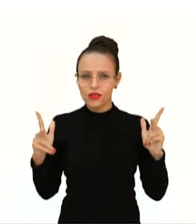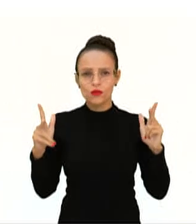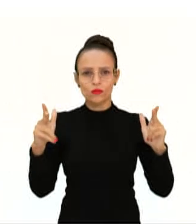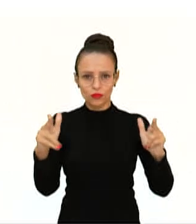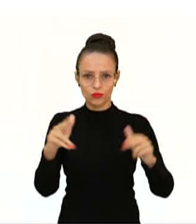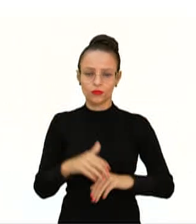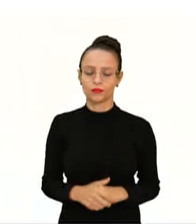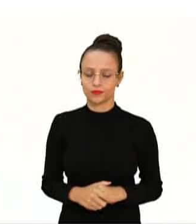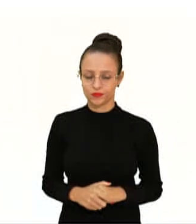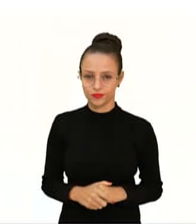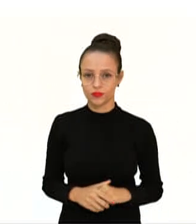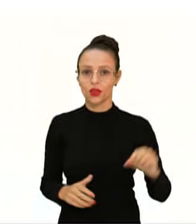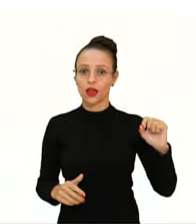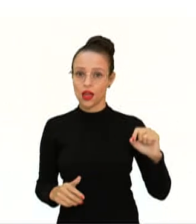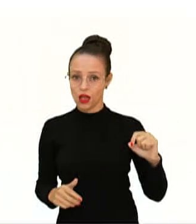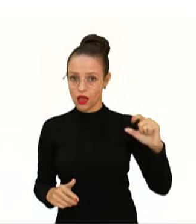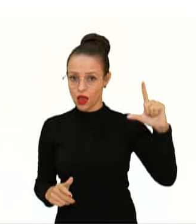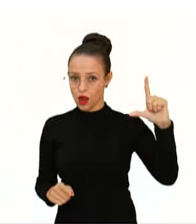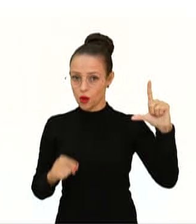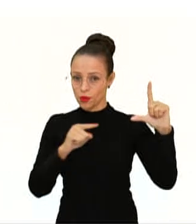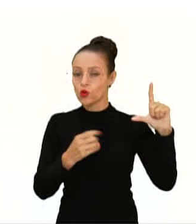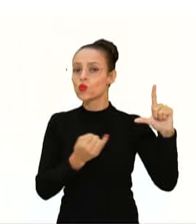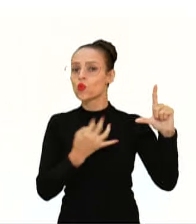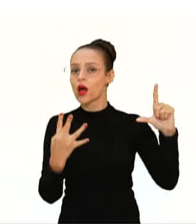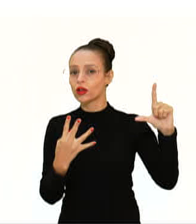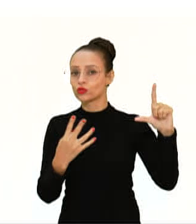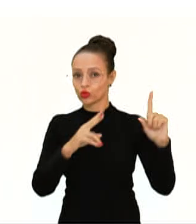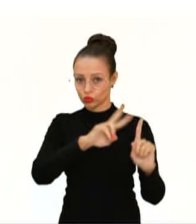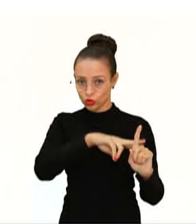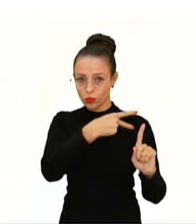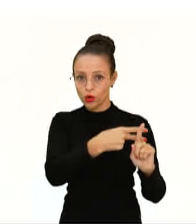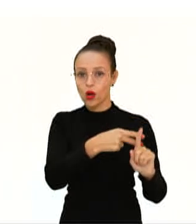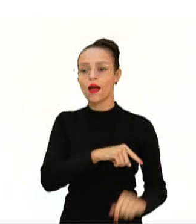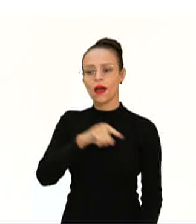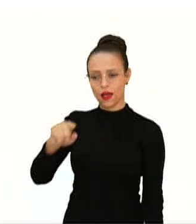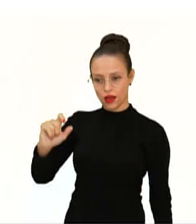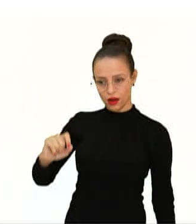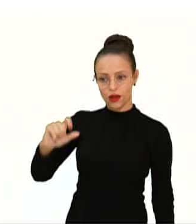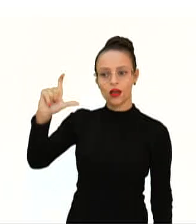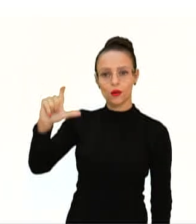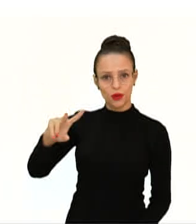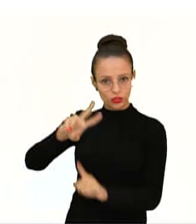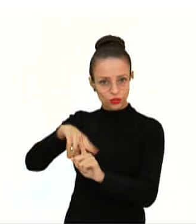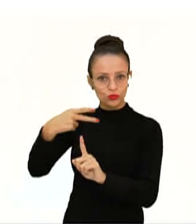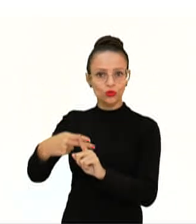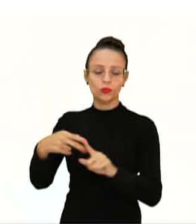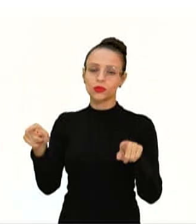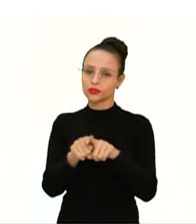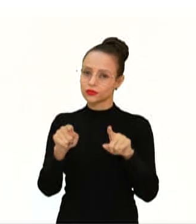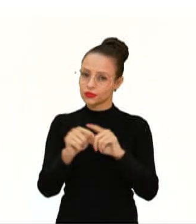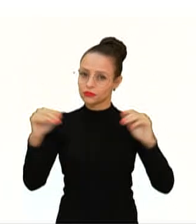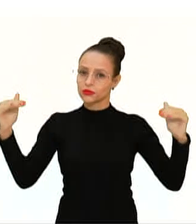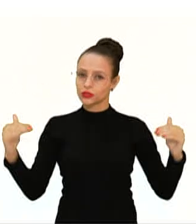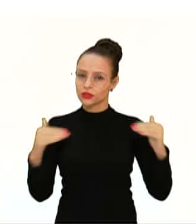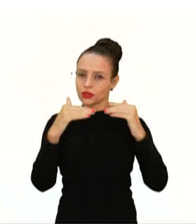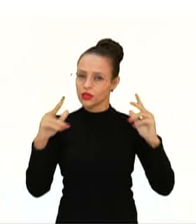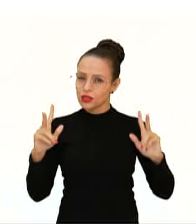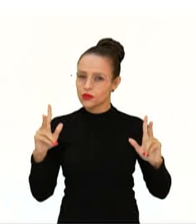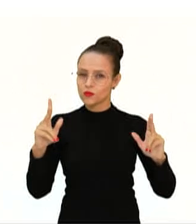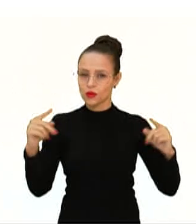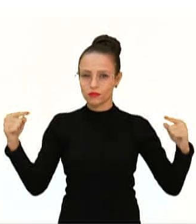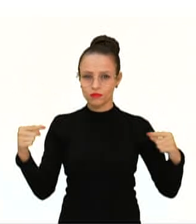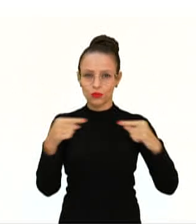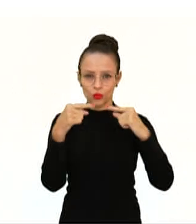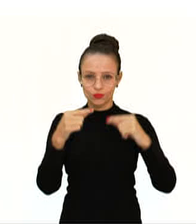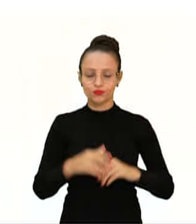proporção. Uma aumentou, quanto? Dobrou. Então, a outra informação, a outra grandeza também vai